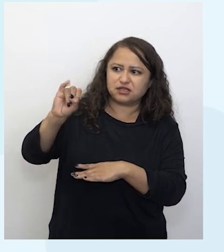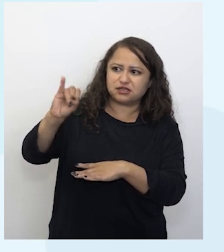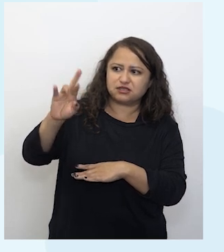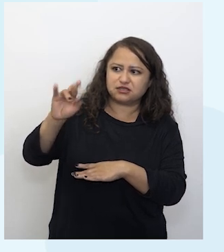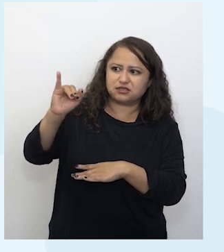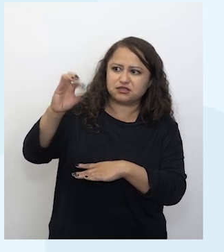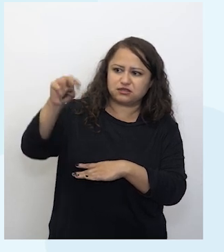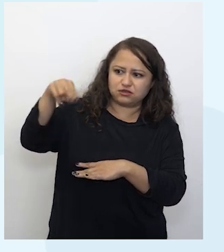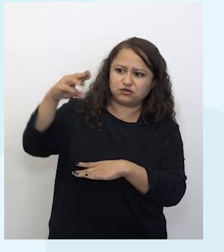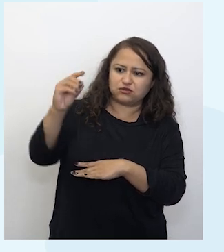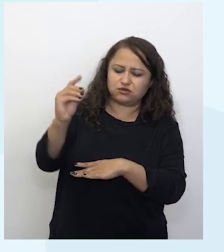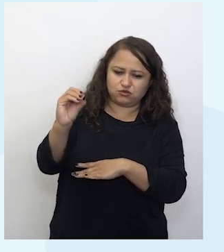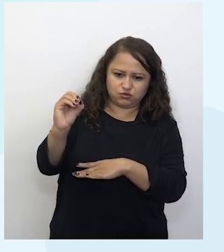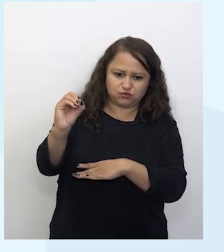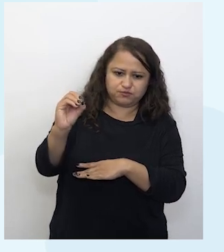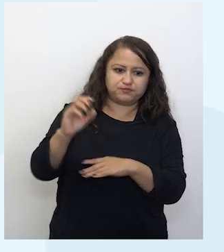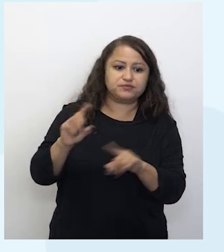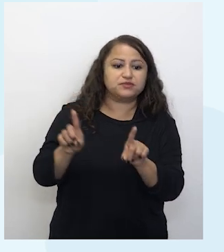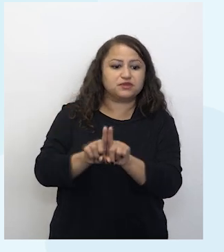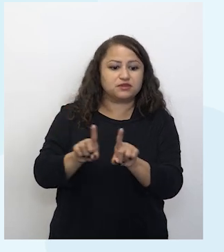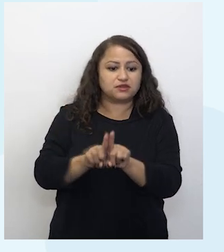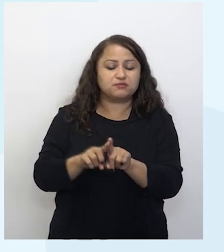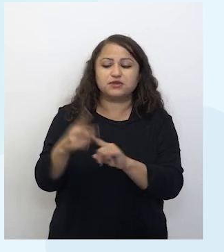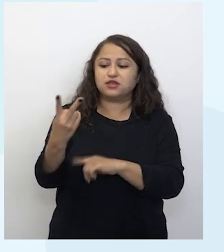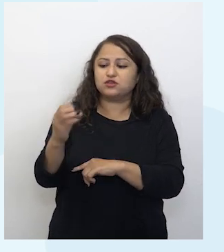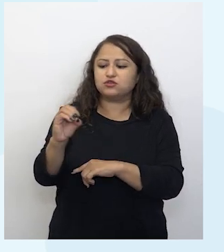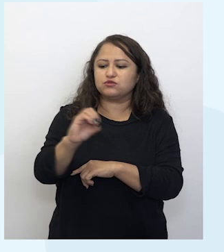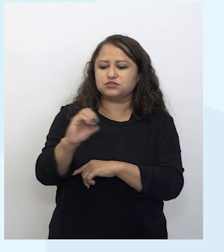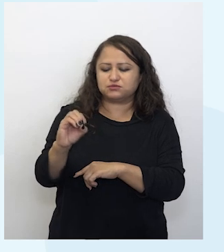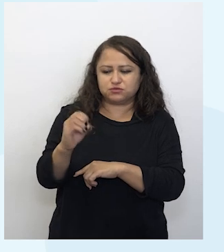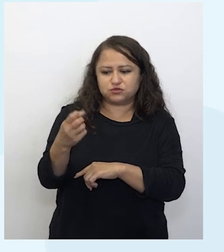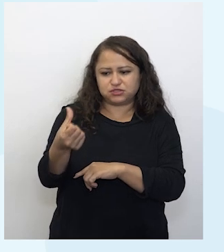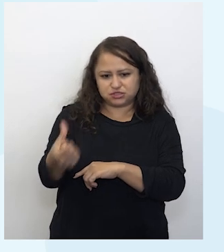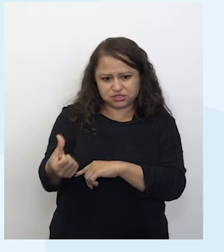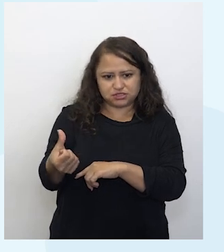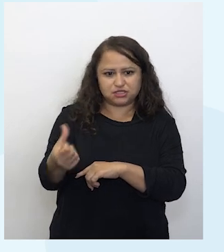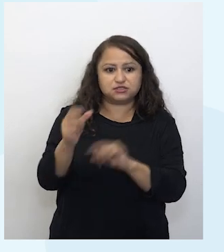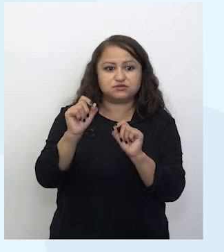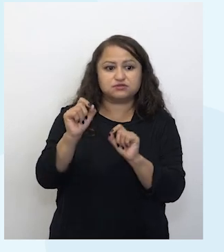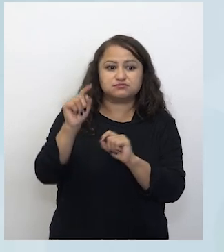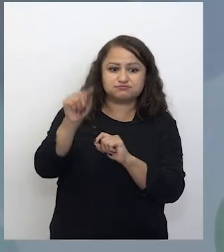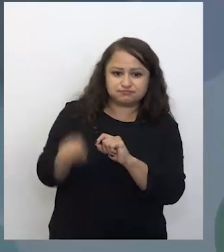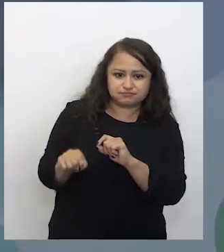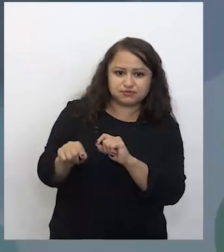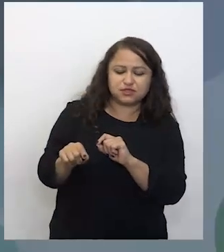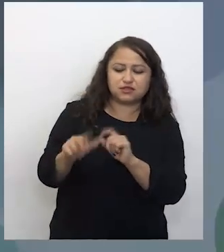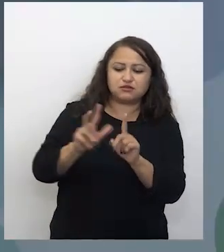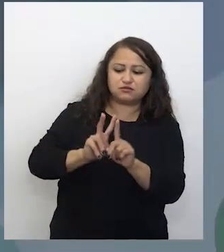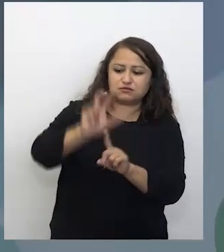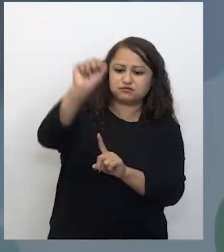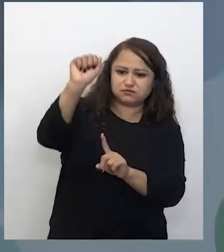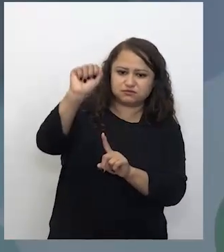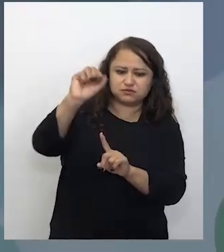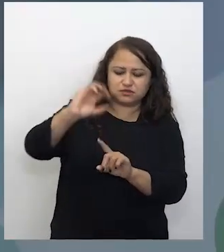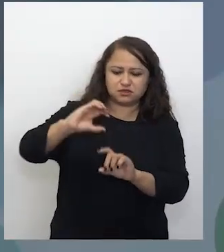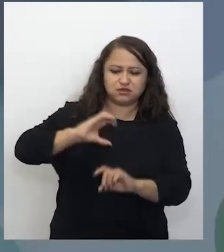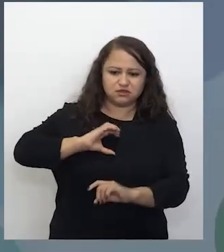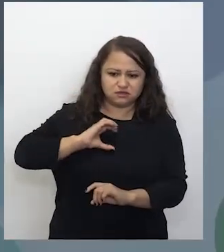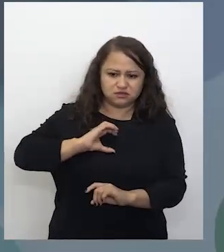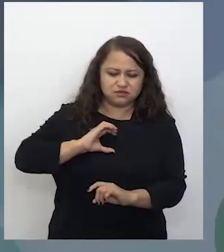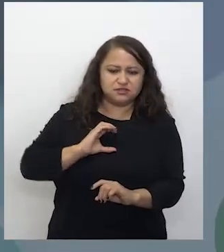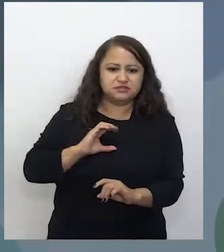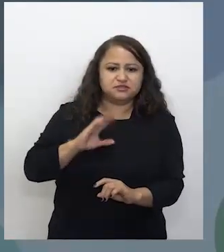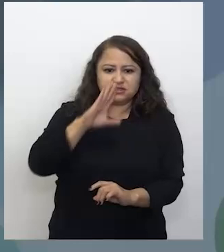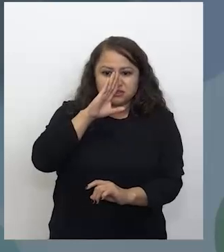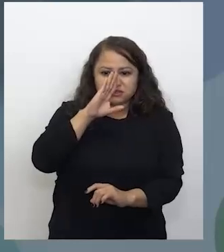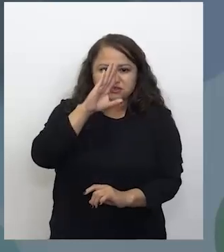ouro ao som de Isto Aqui, O Que É, em Moscou. Né? Agora a gente vai, principalmente para o aluno,